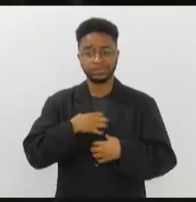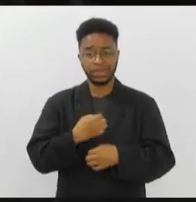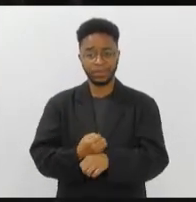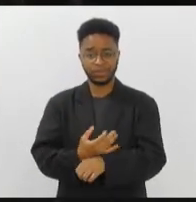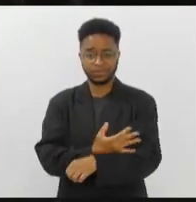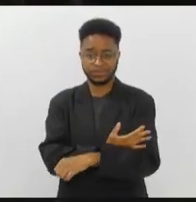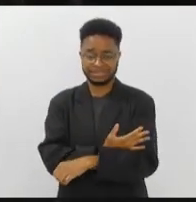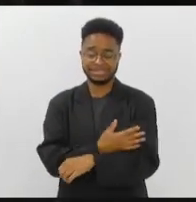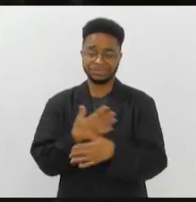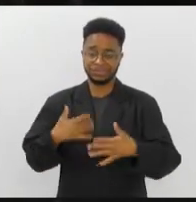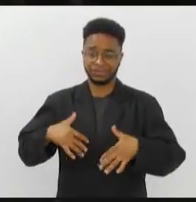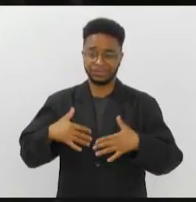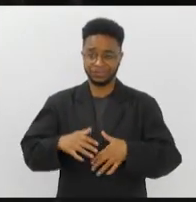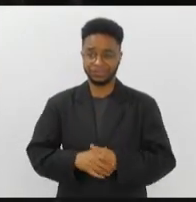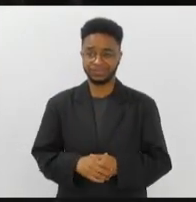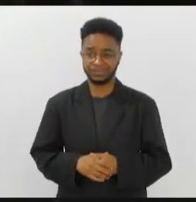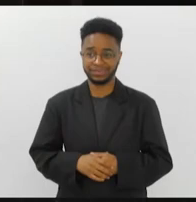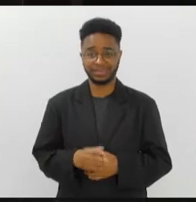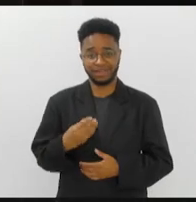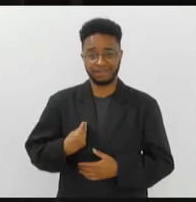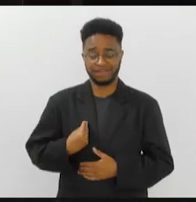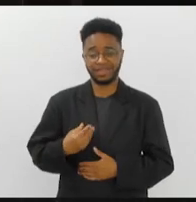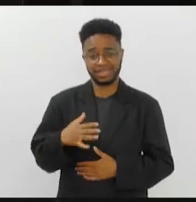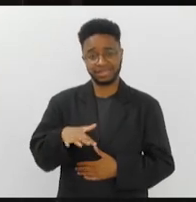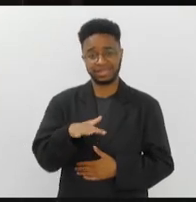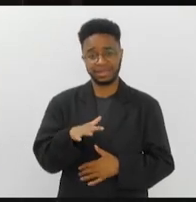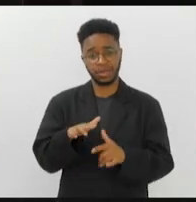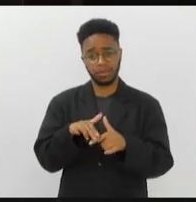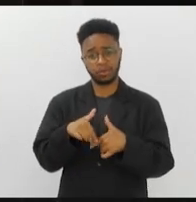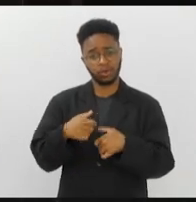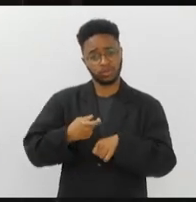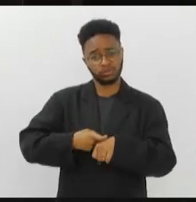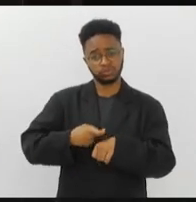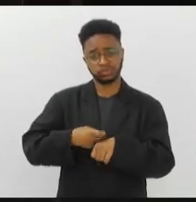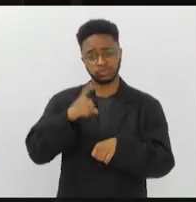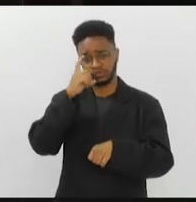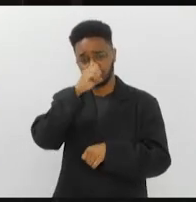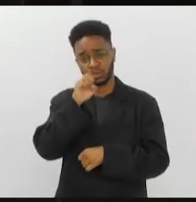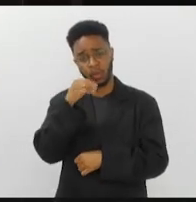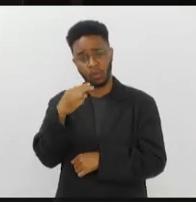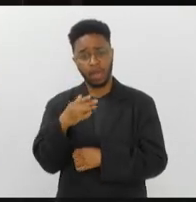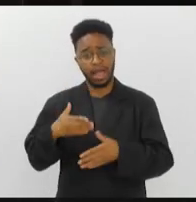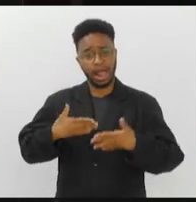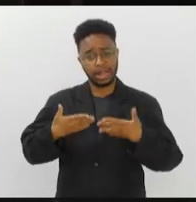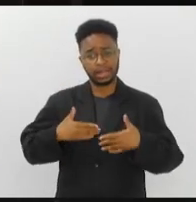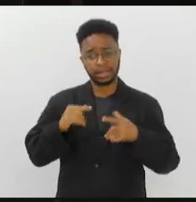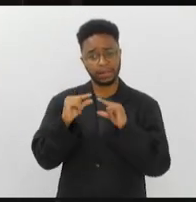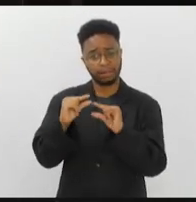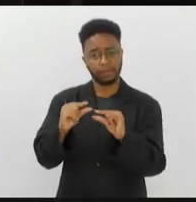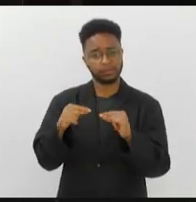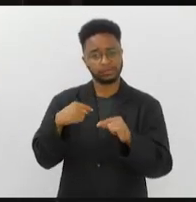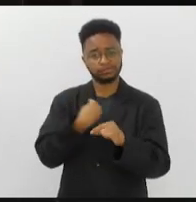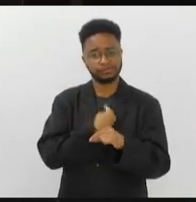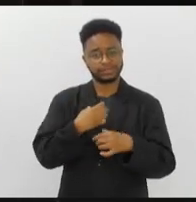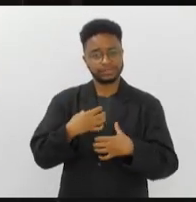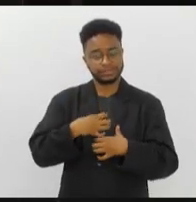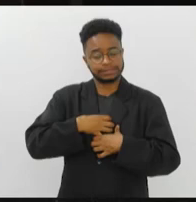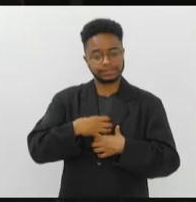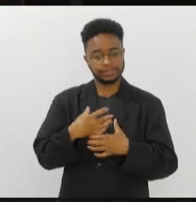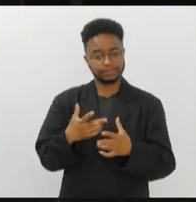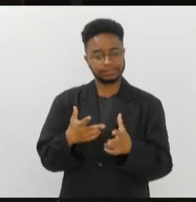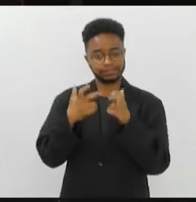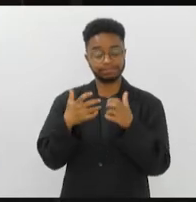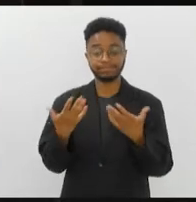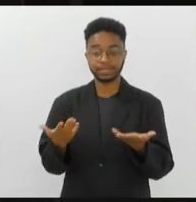emocionada com a vida, né? Seja pela dureza ou pelas pequenas alegrias que ela nos proporciona. E aí eu estou